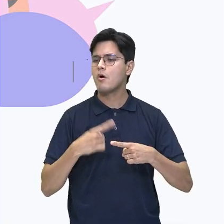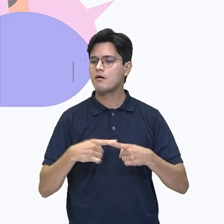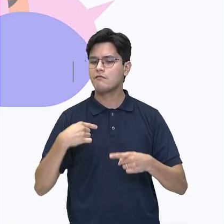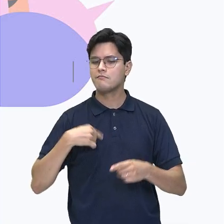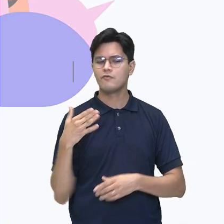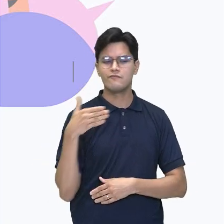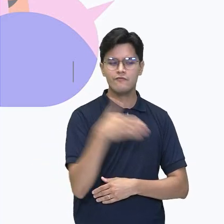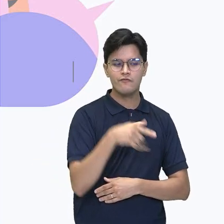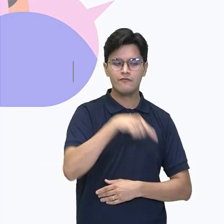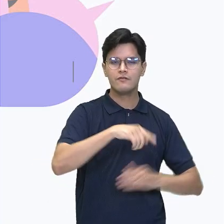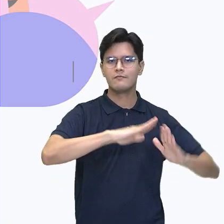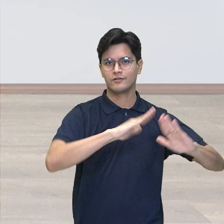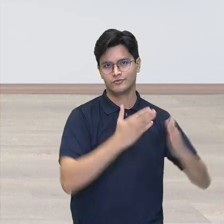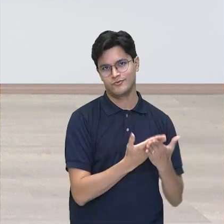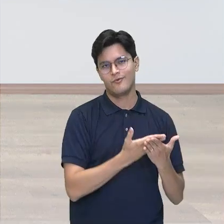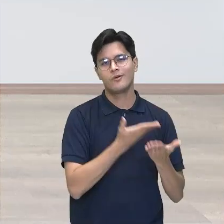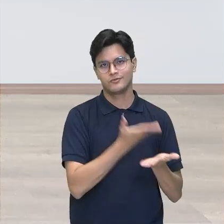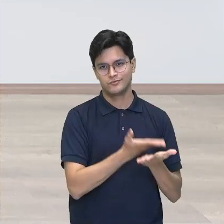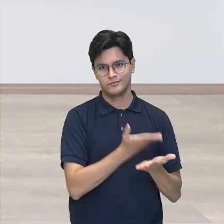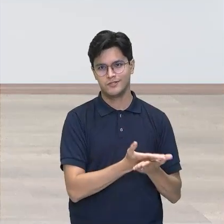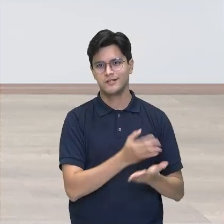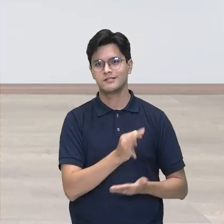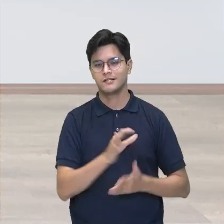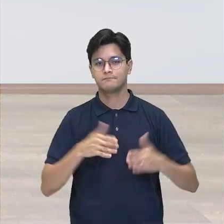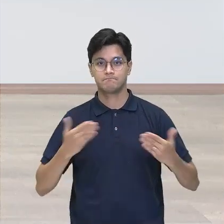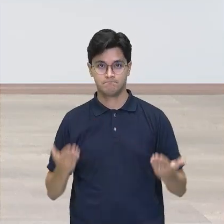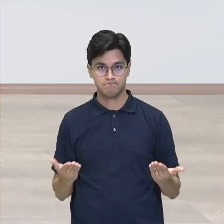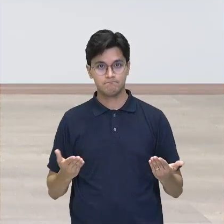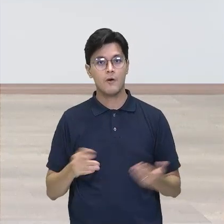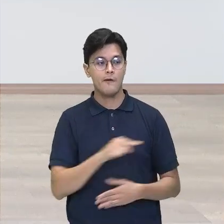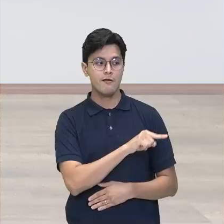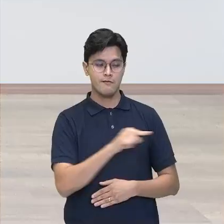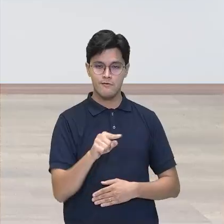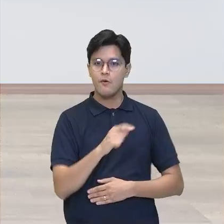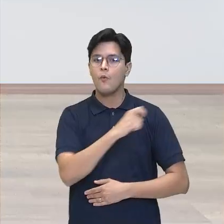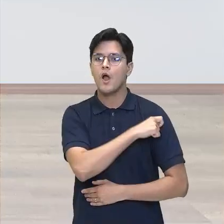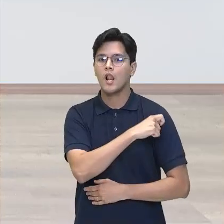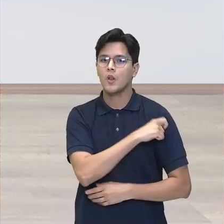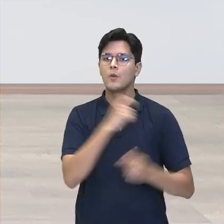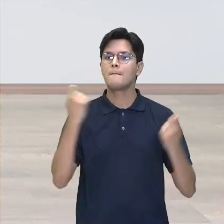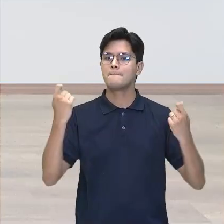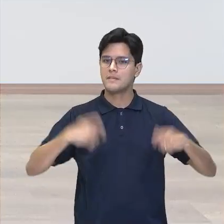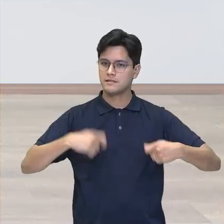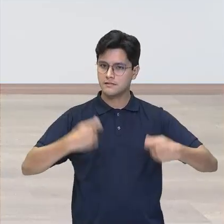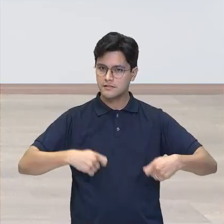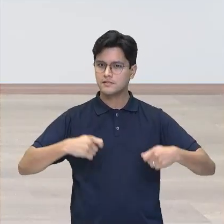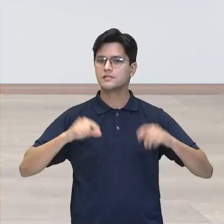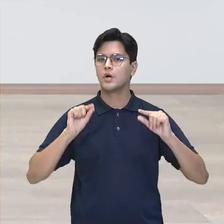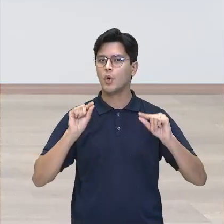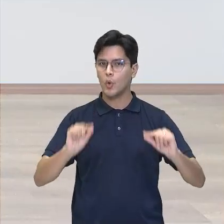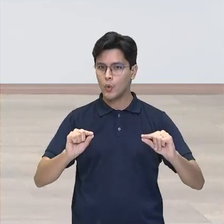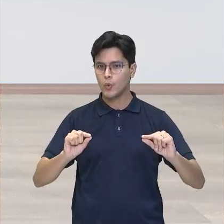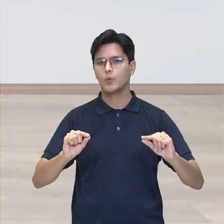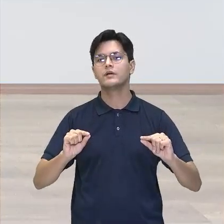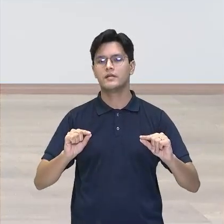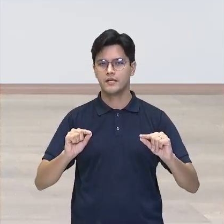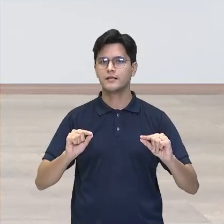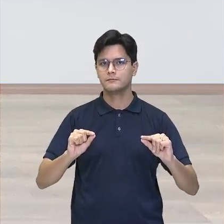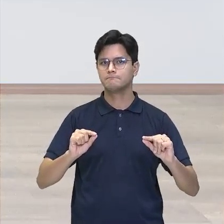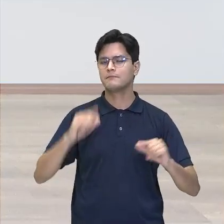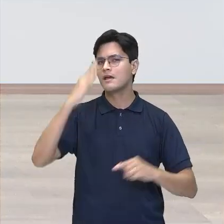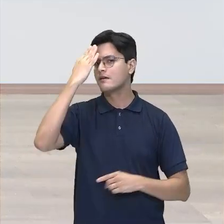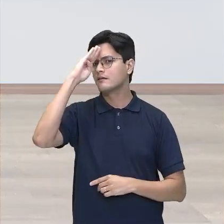professoras, elas são todas pensadas nesse sentido. O aluno precisa enxergar aquilo que ele está aprendendo em sala